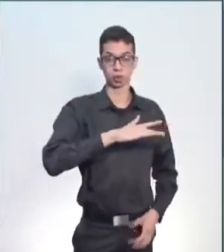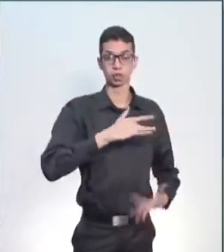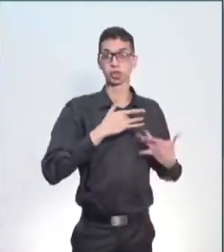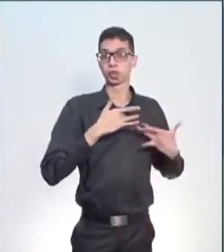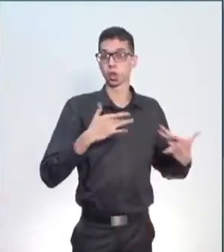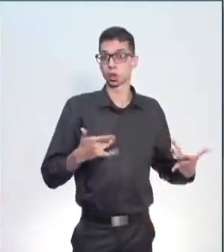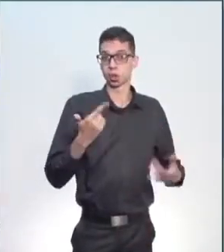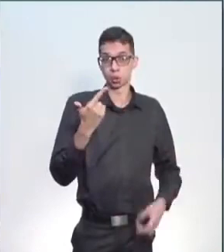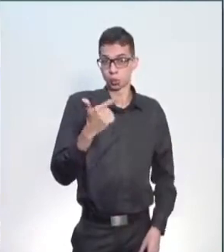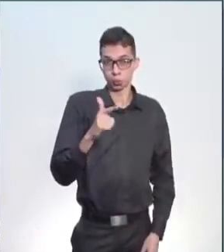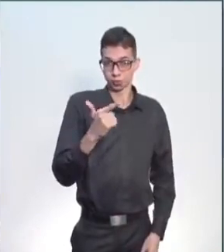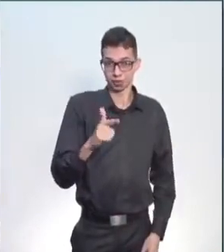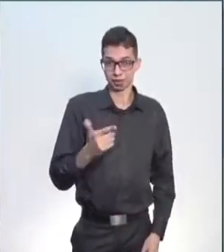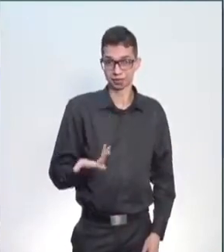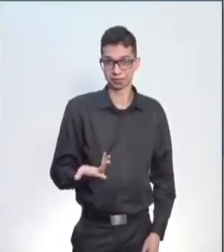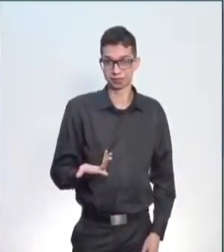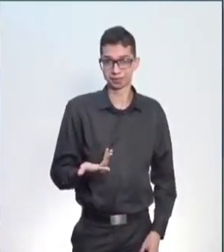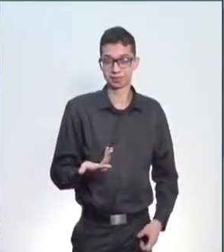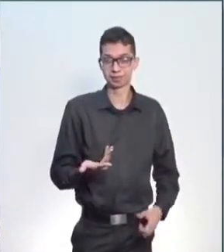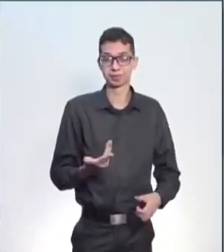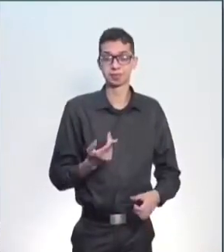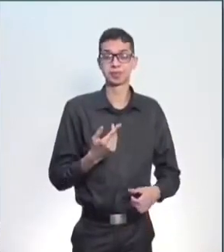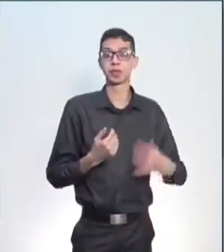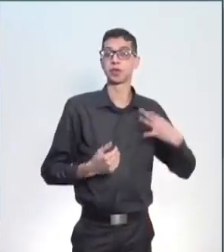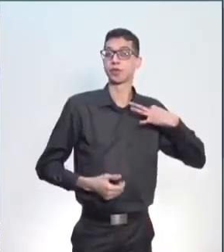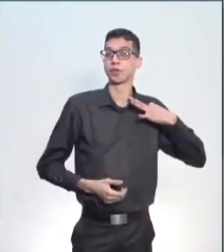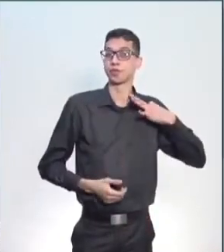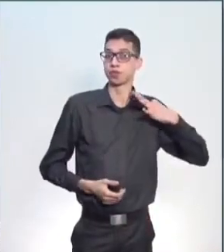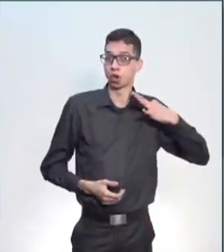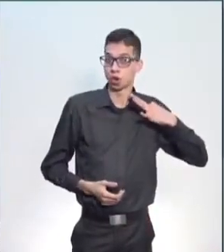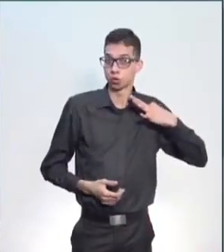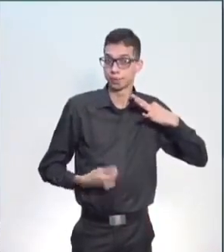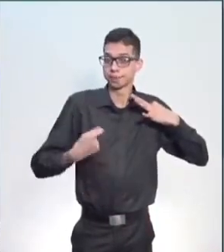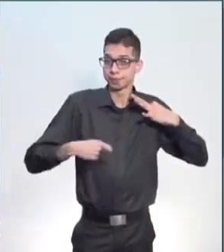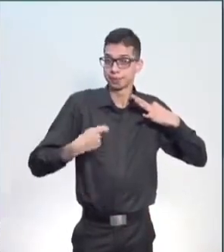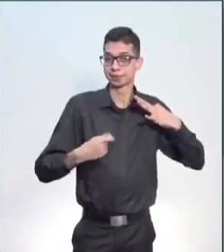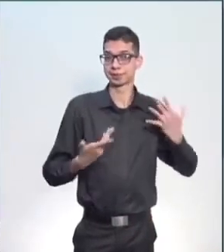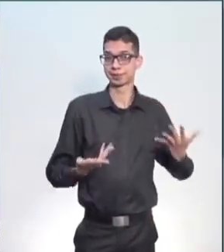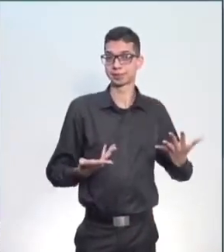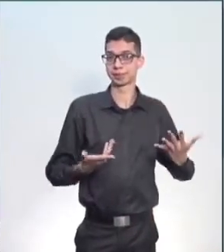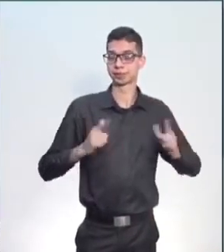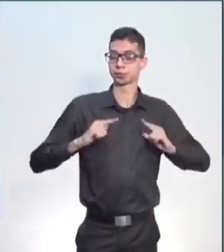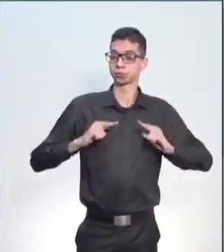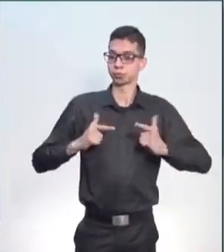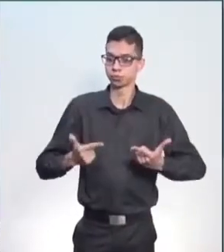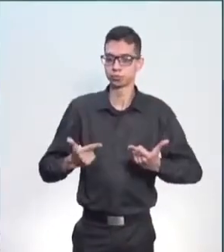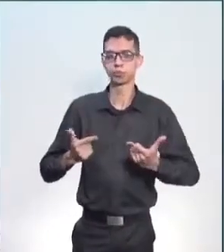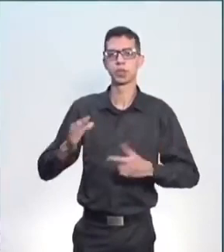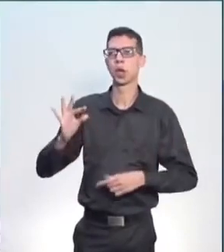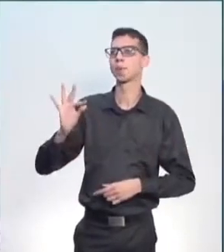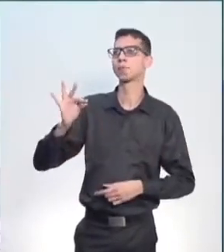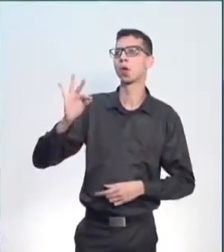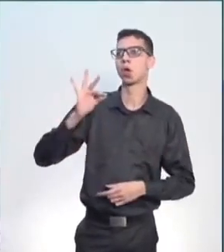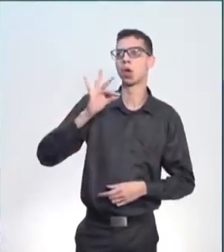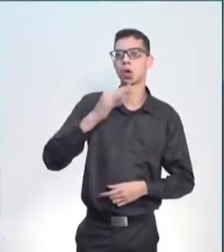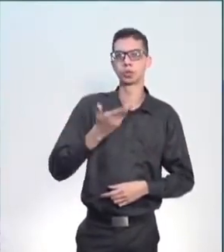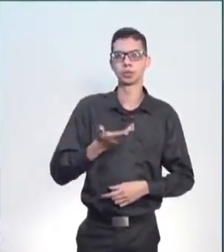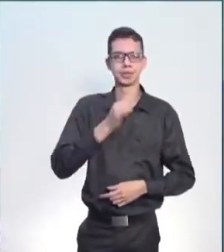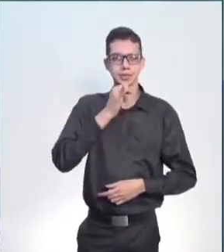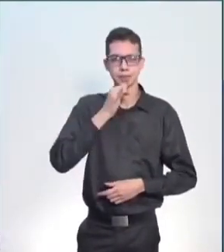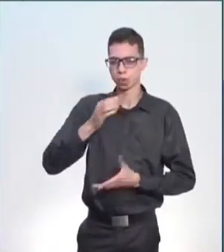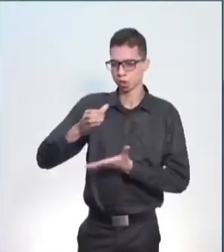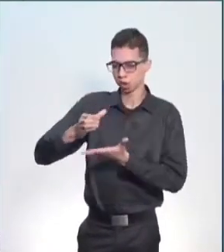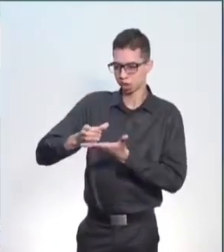do mosquito lá da dengue, não vai acontecer. Vocês entendem? A solidariedade, ela está nas coisas muito pequenas,